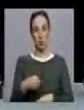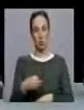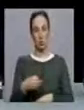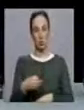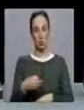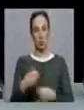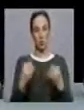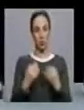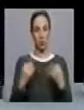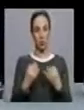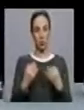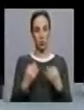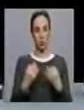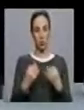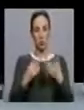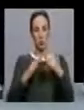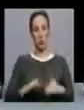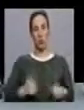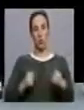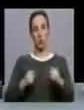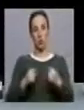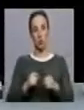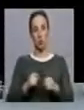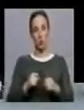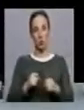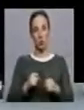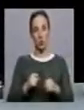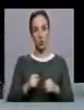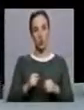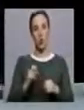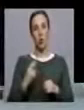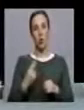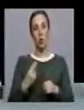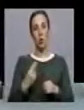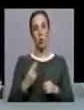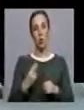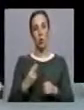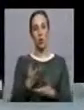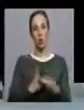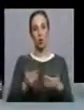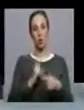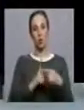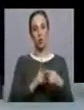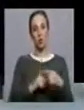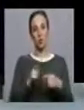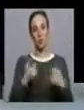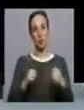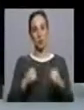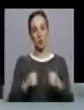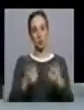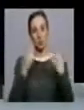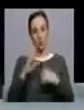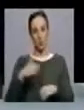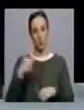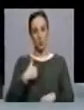essa diminuição da ansiedade ou mais crimes ansiedade lidar positivamente com ela que a mensagem principal que